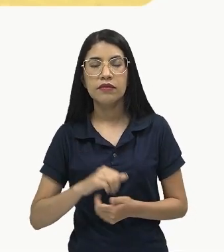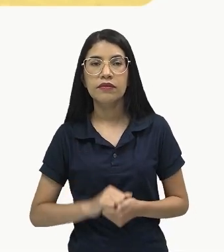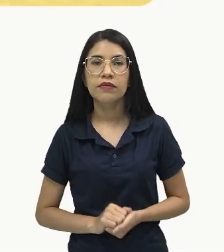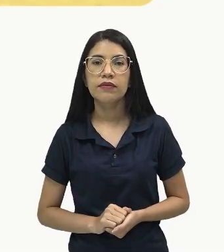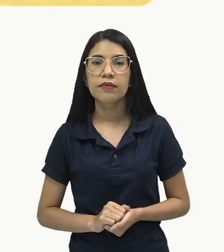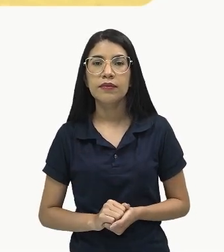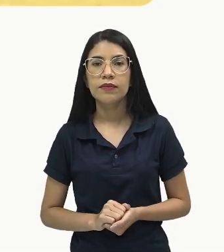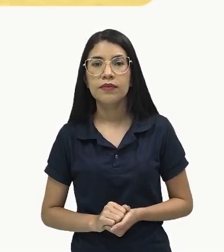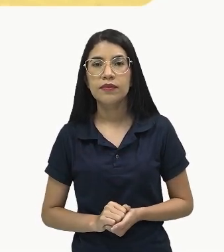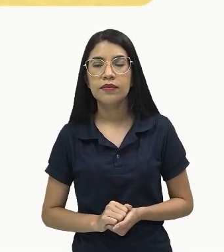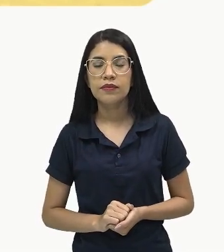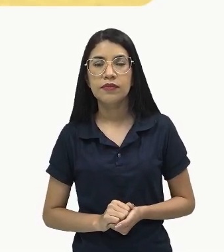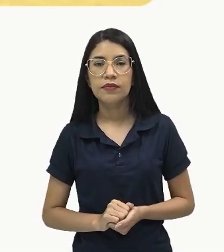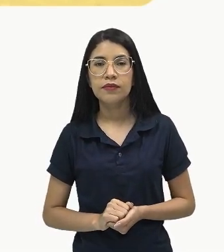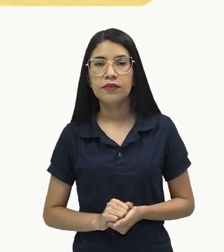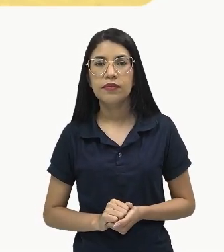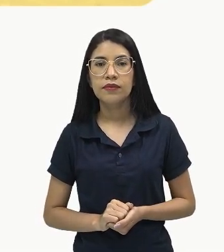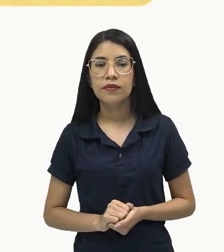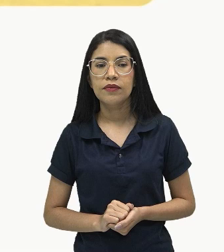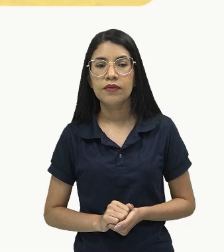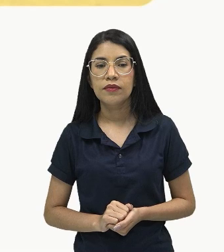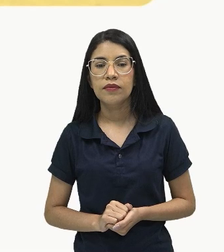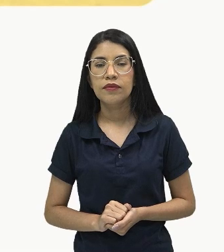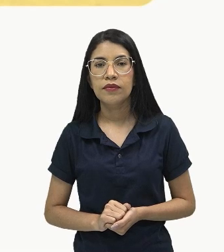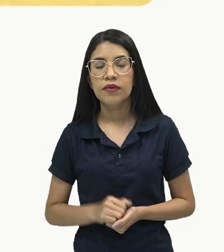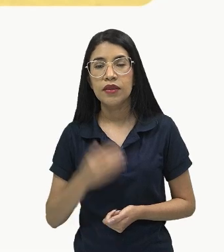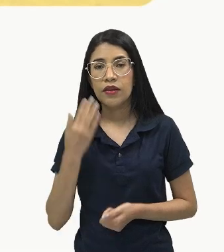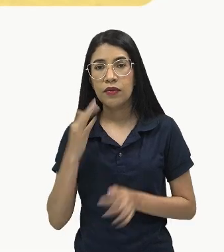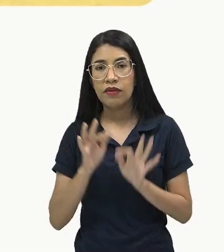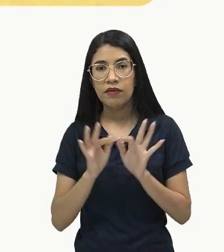IES. Então, the fly